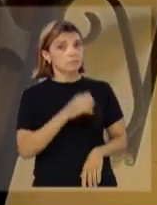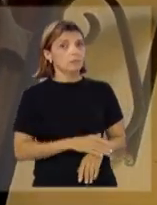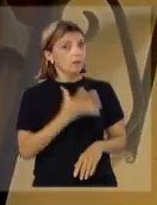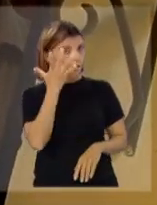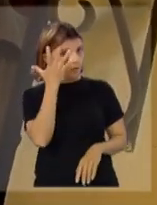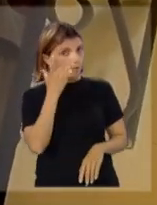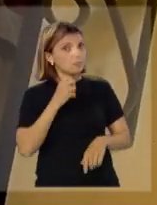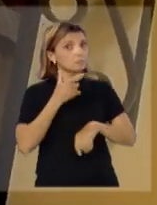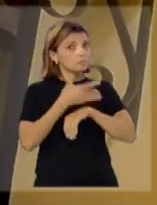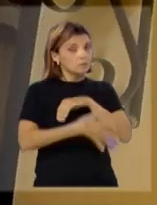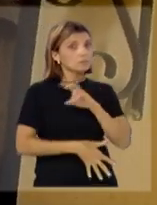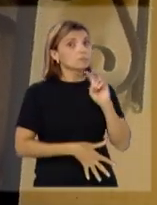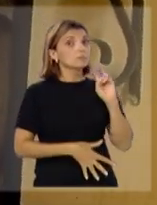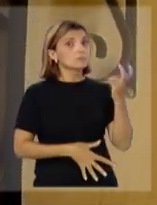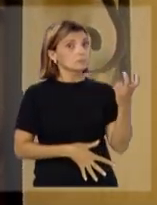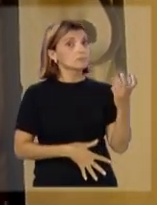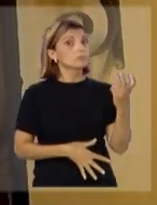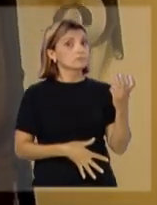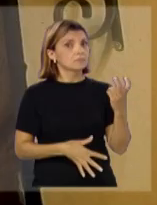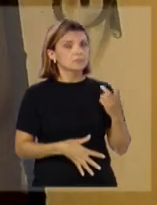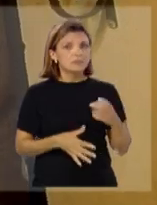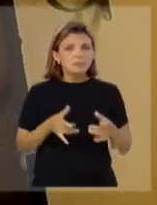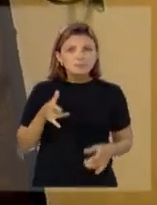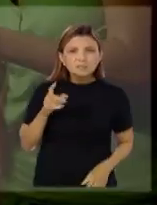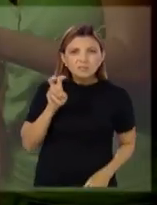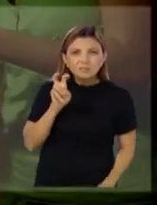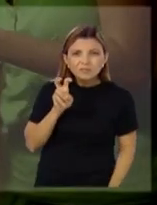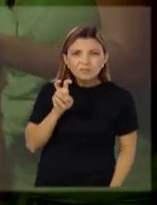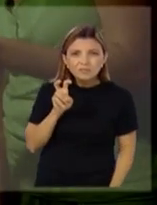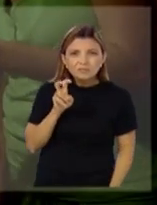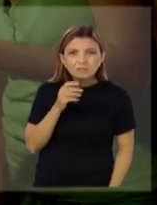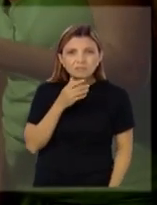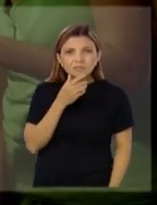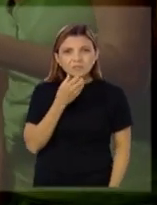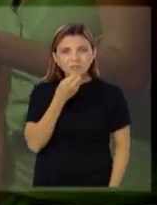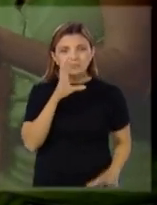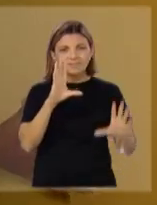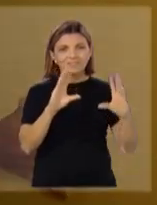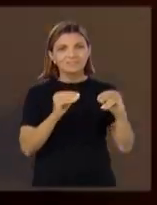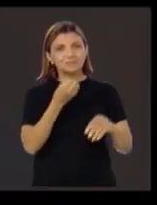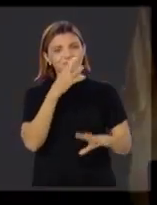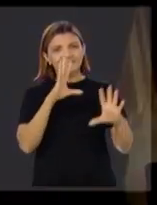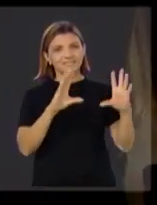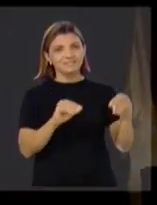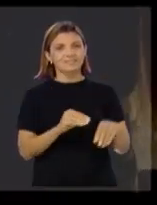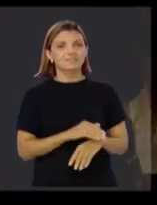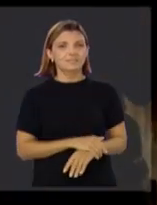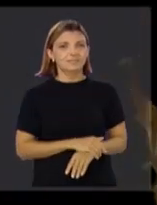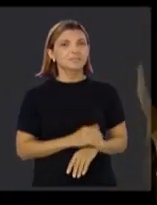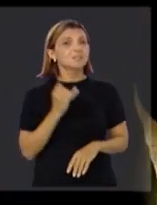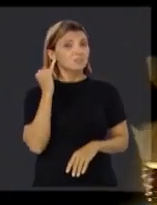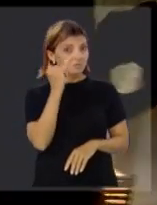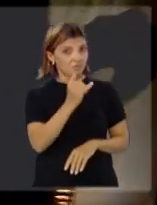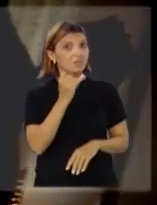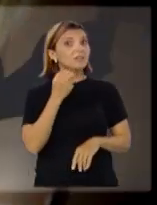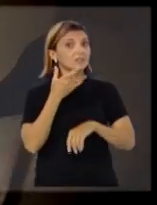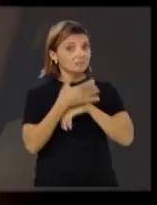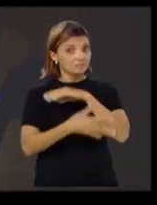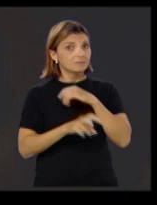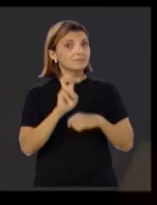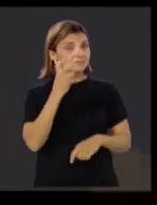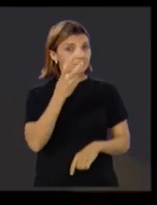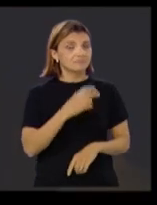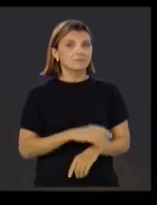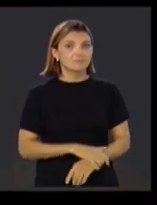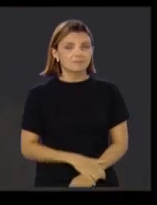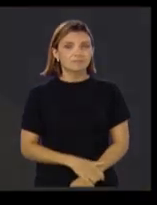Pessoal, hora de dormir. Amanhã eu coloco todo mundo pra fora da cama às 5. Às 5? Boa noite. Boa noite. Gente, eu disse que